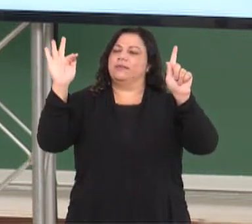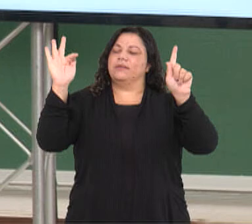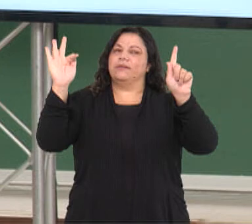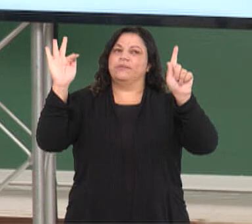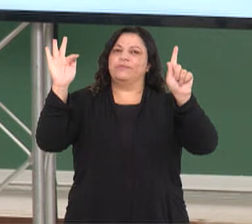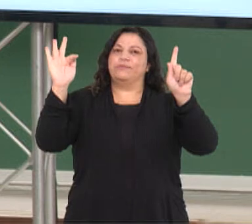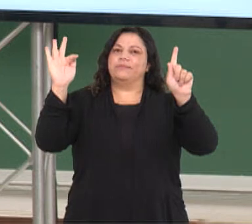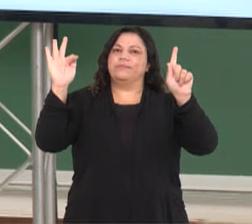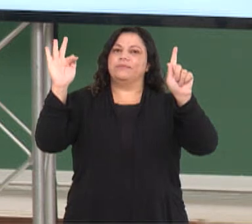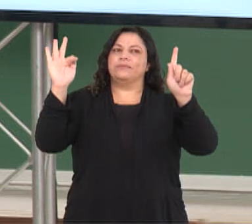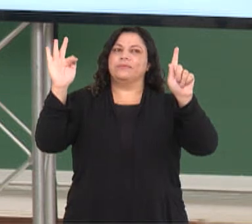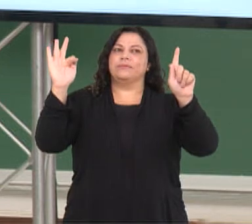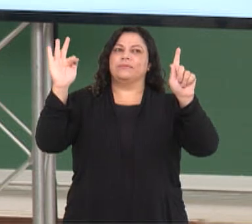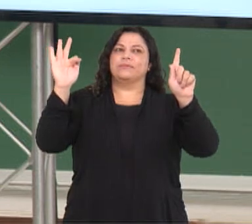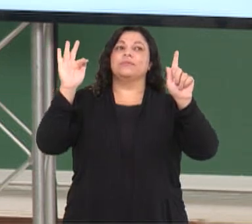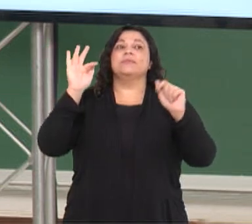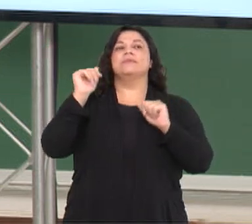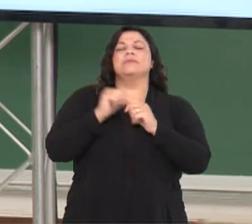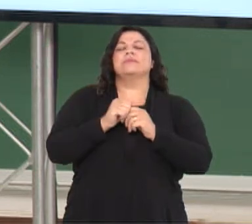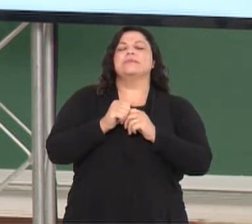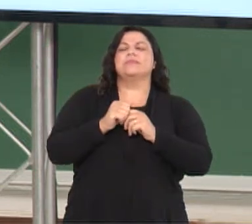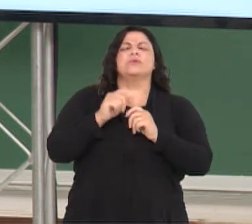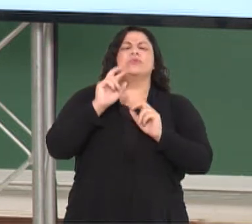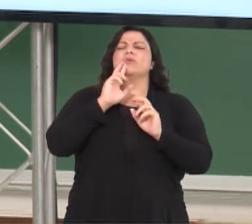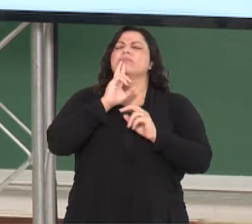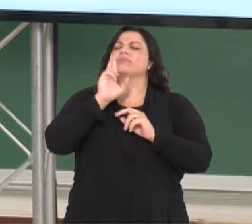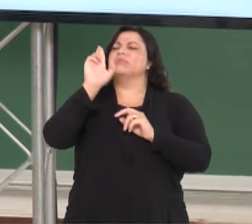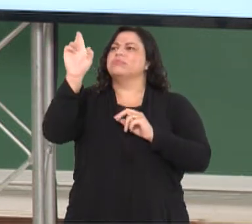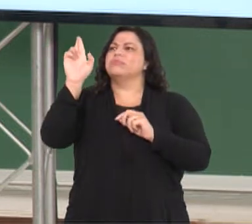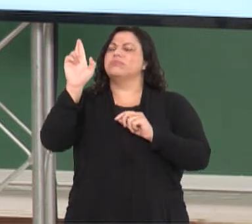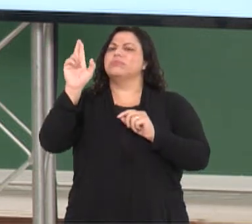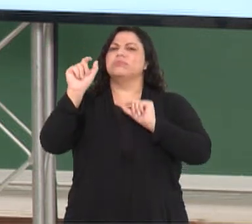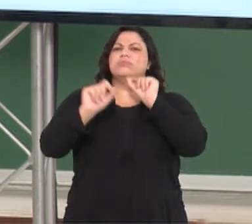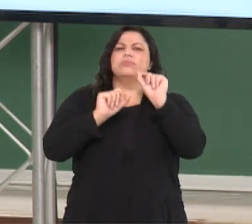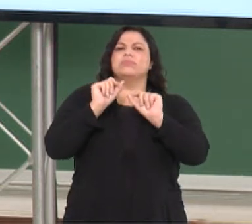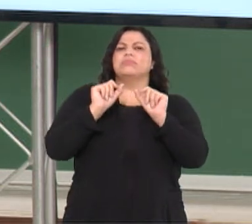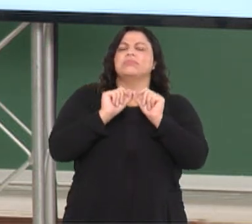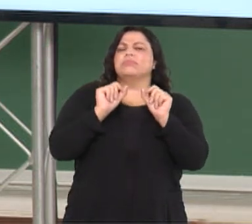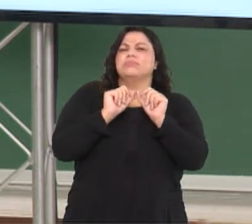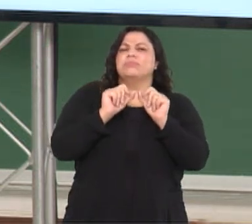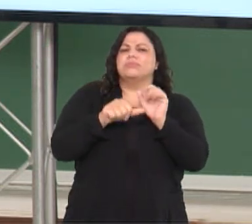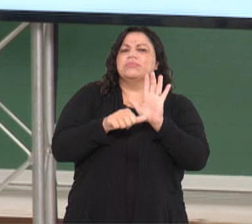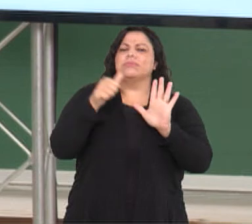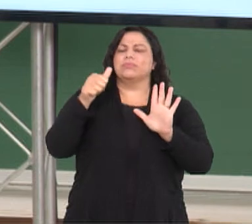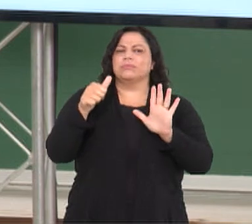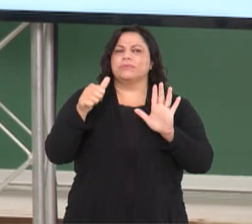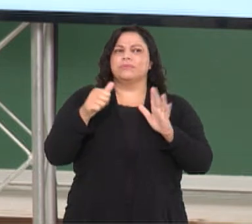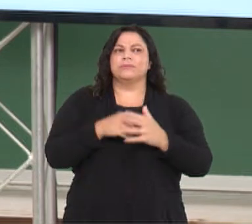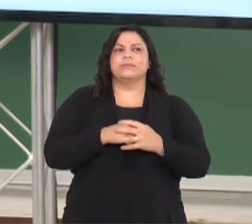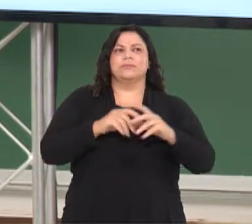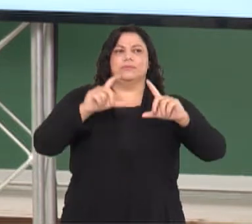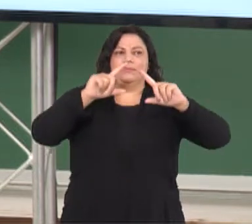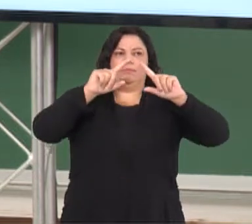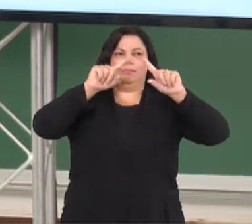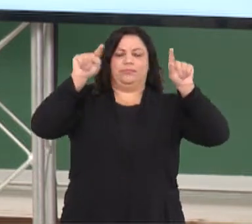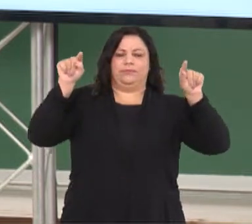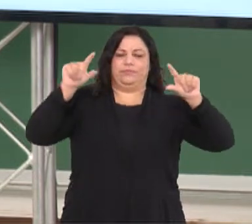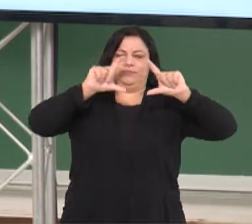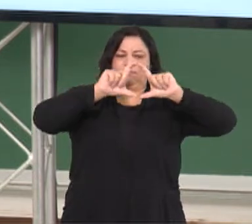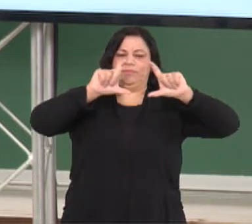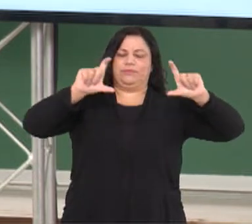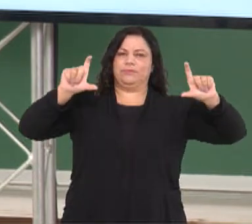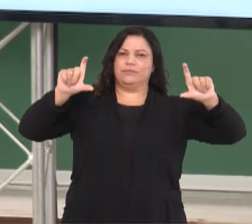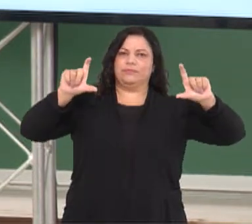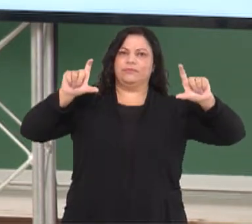G menos F tenha esse resultado? Então a primeira coisa que eu faço é colocar aqui na minha estrutura, já que ele falou G menos